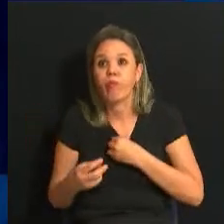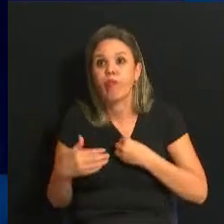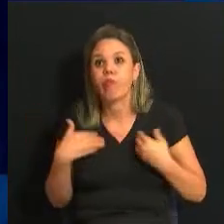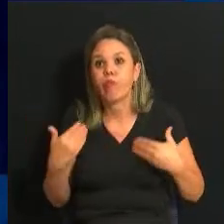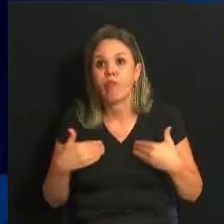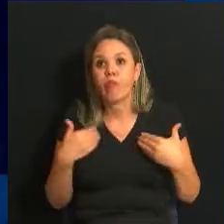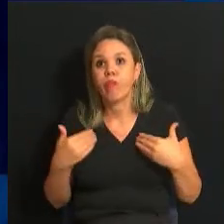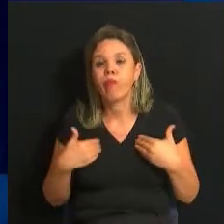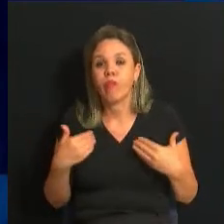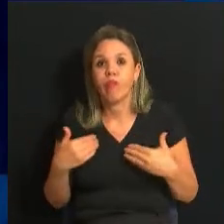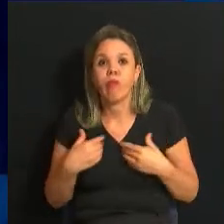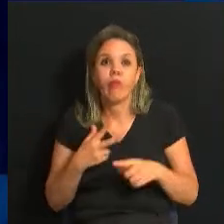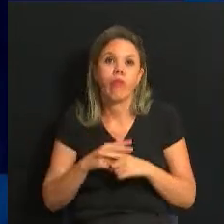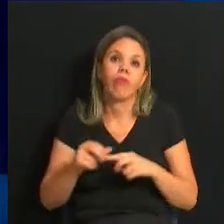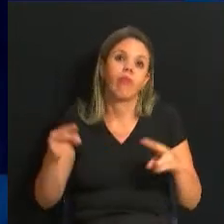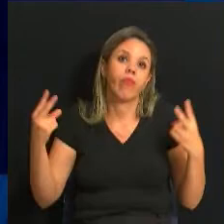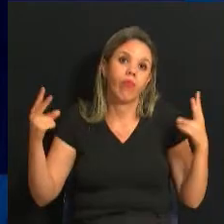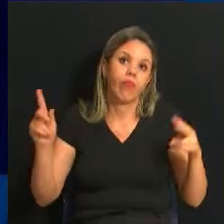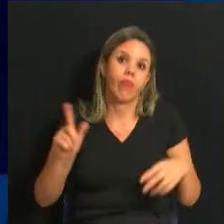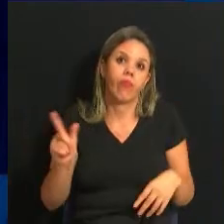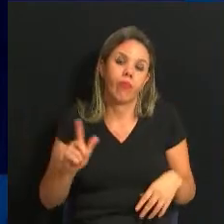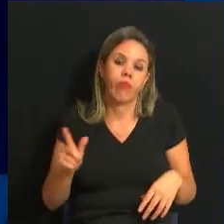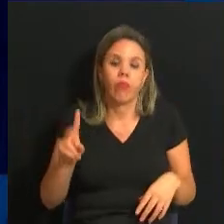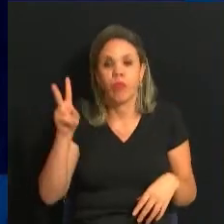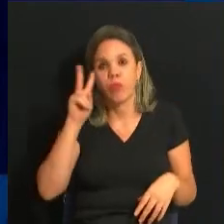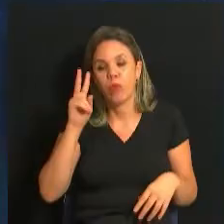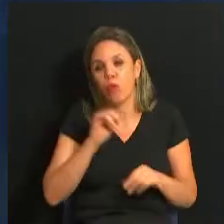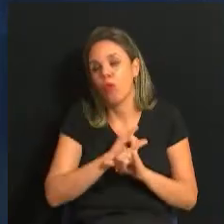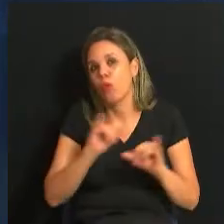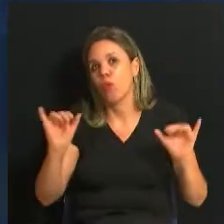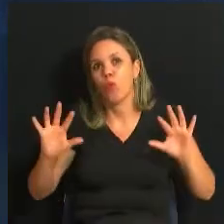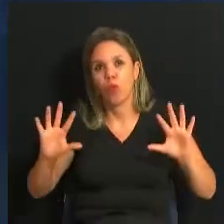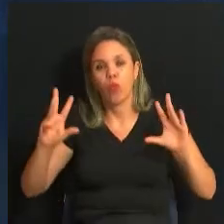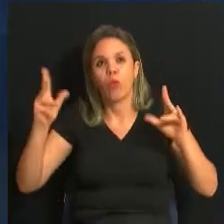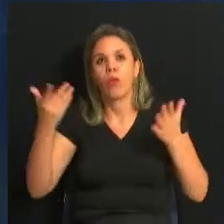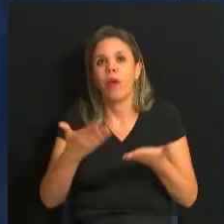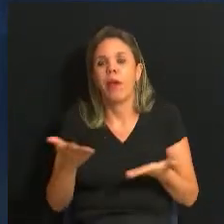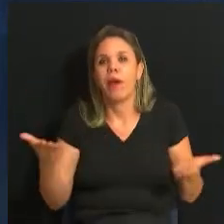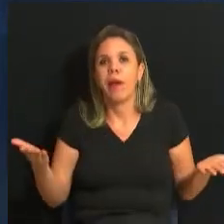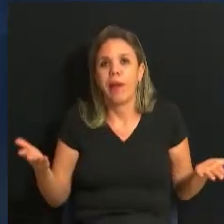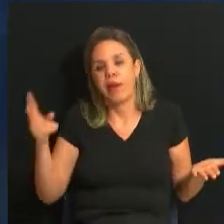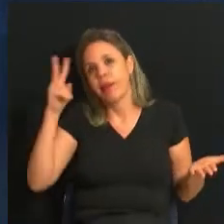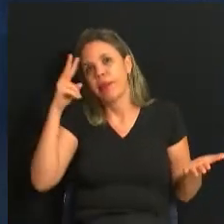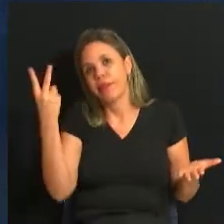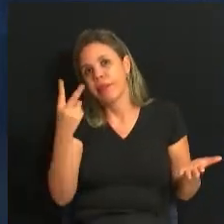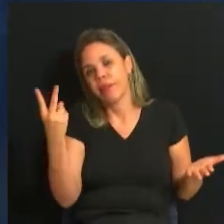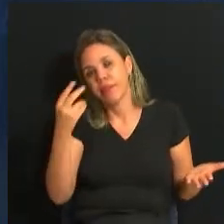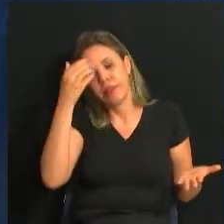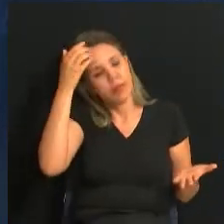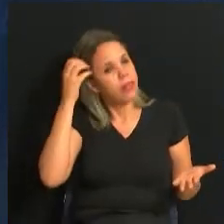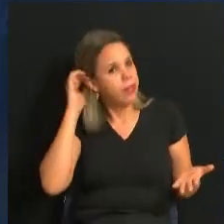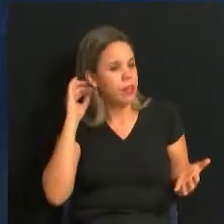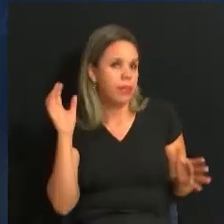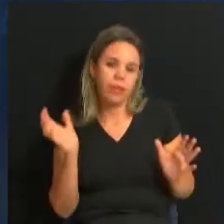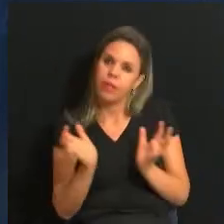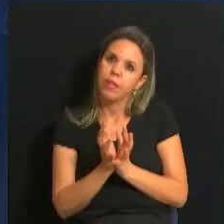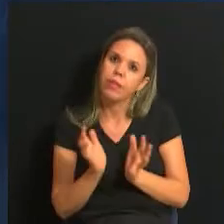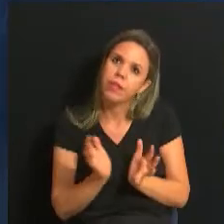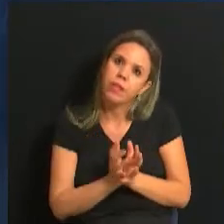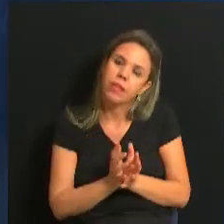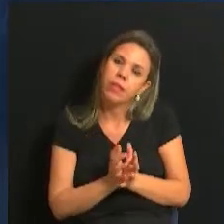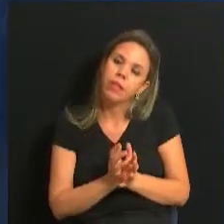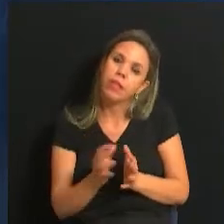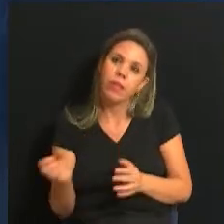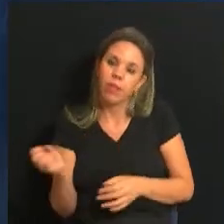primeiro triunfo. E claro que na segunda-feira a gente conta tudo sobre a história dessas 2 partidas. Novo